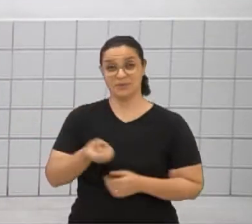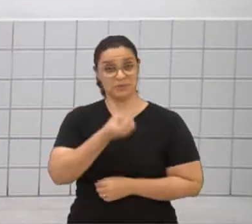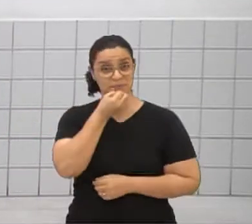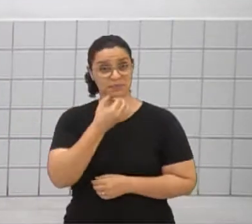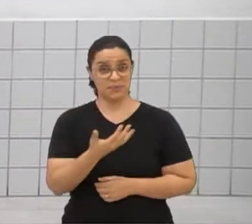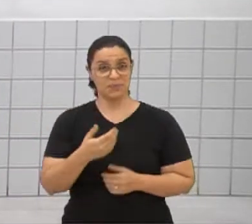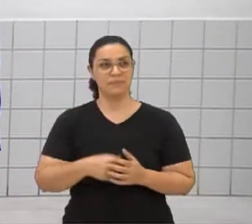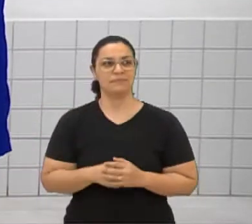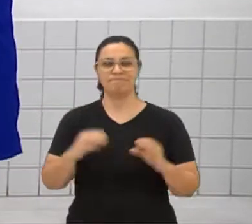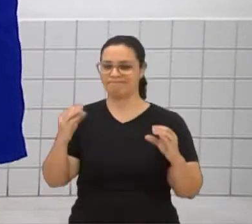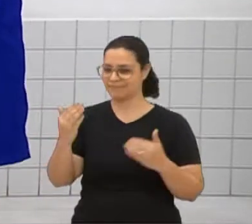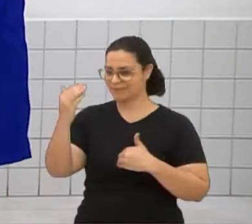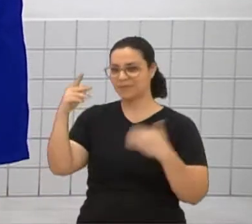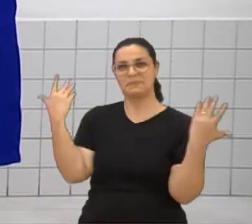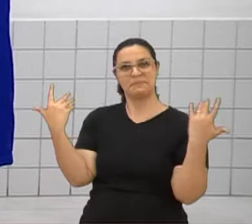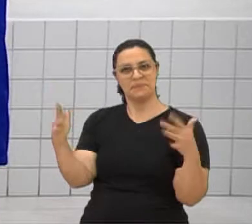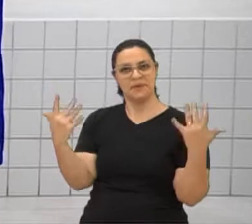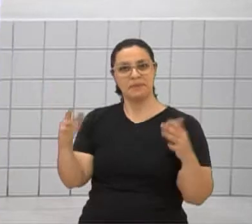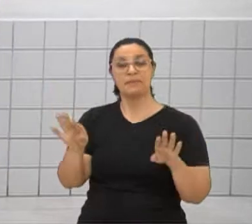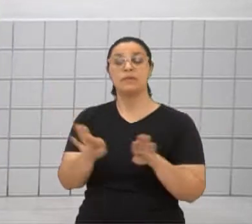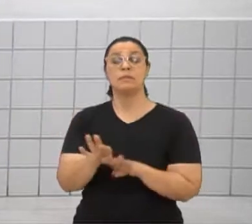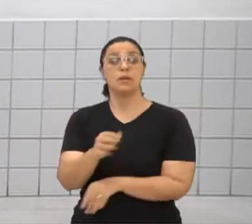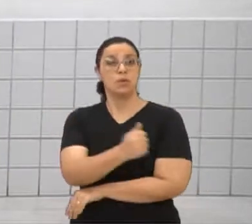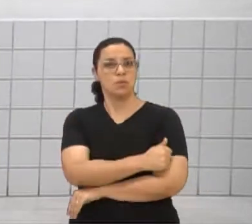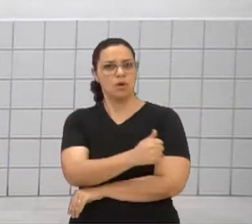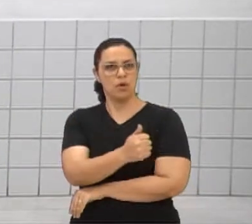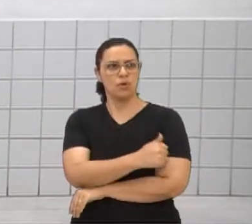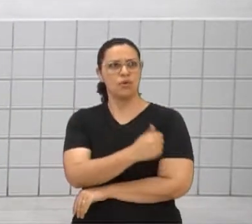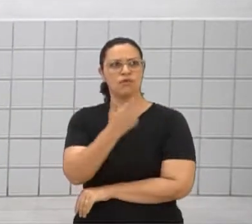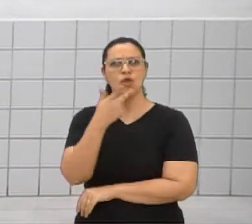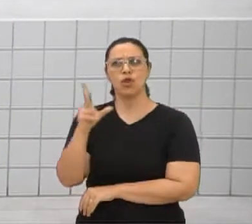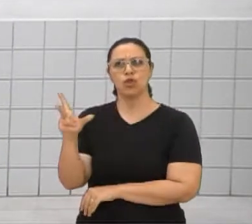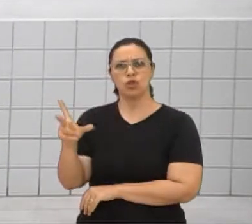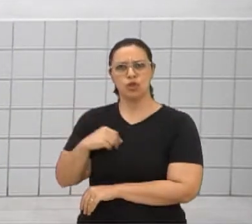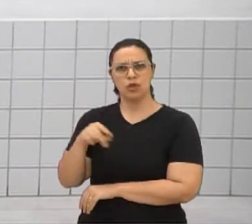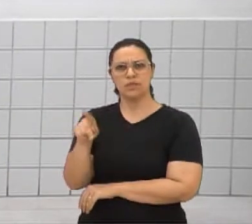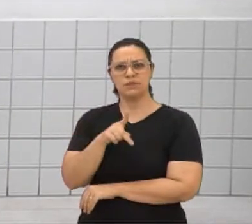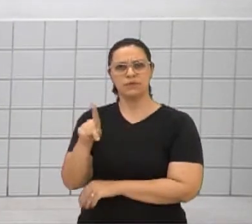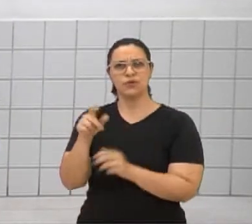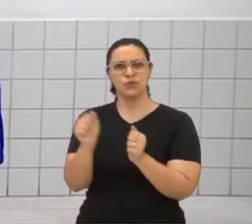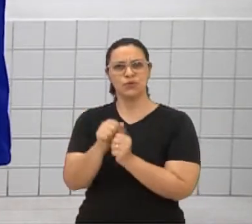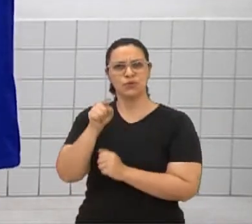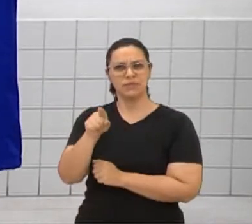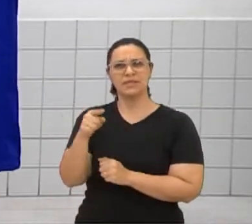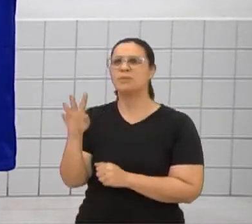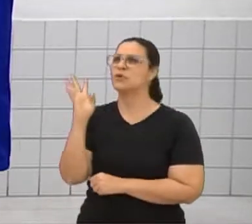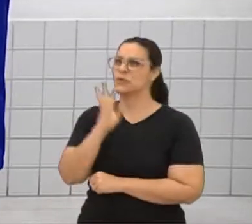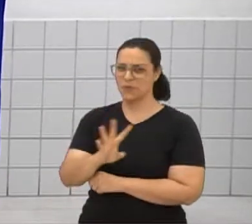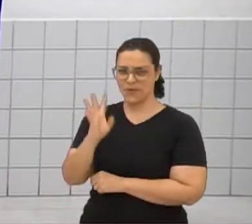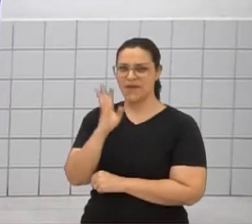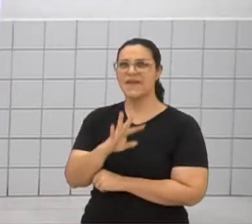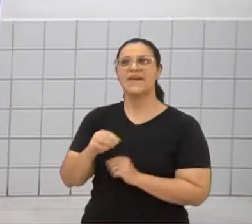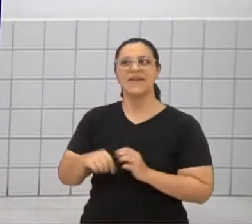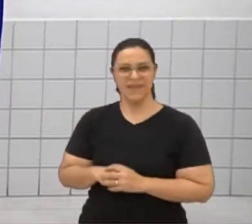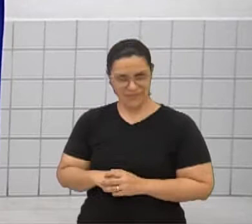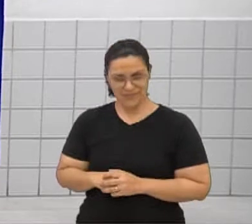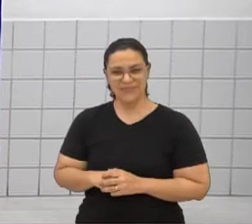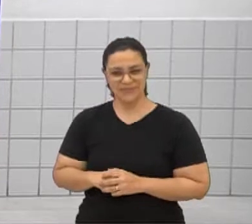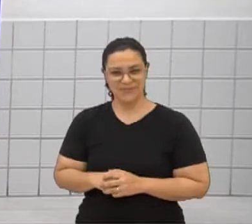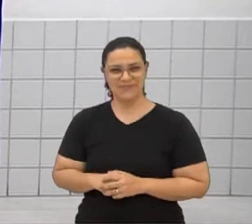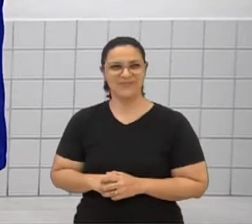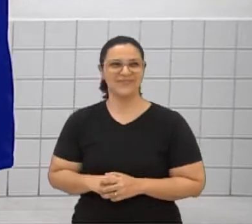very good câmbio e eu tive um adulto aqui que falou nossa esse professor que tá aqui com você é muito legal ela